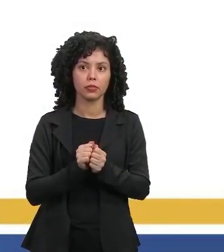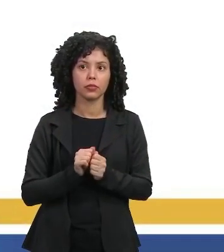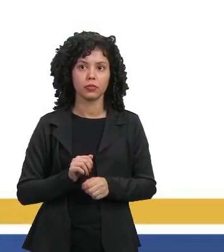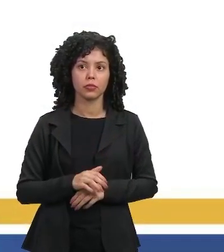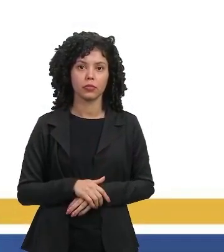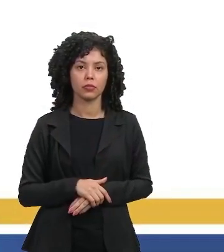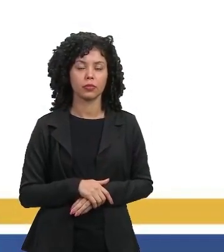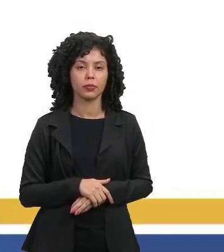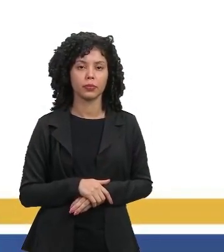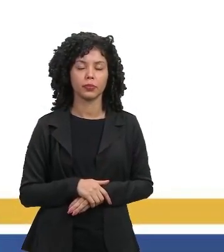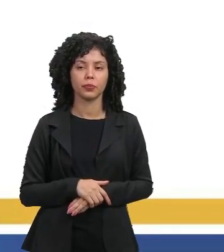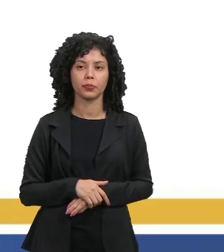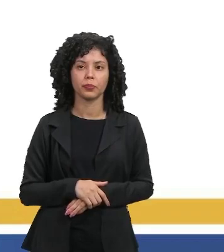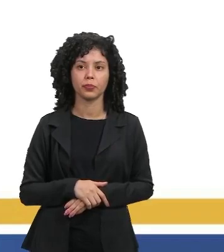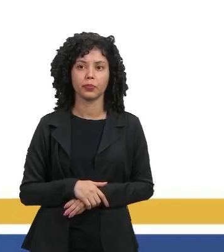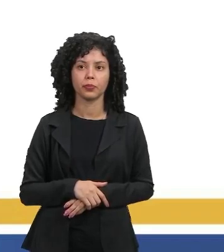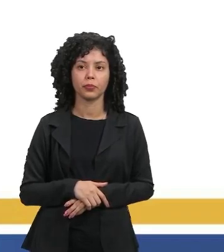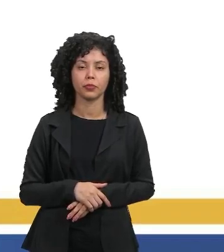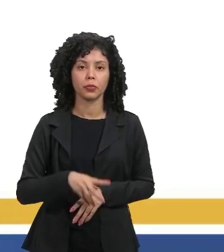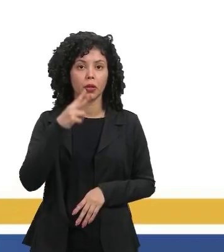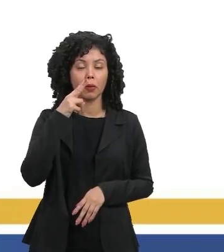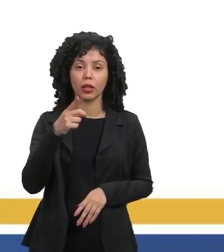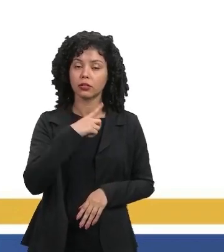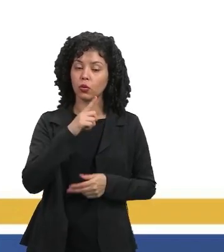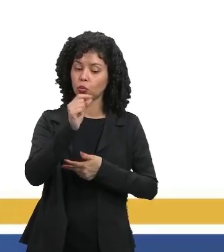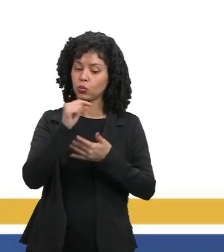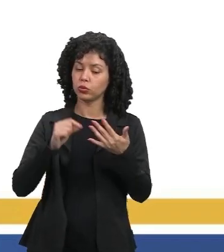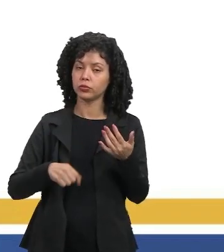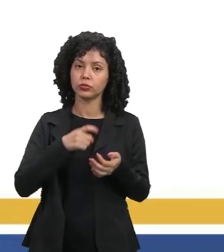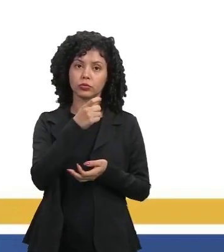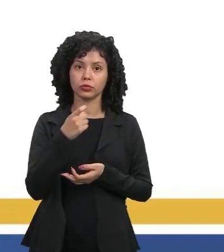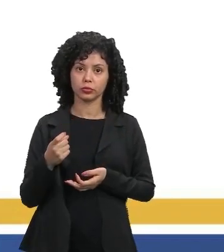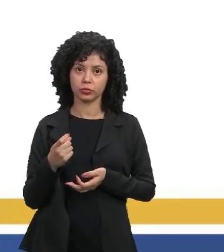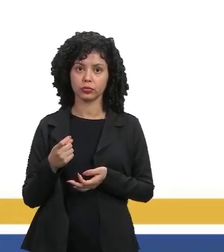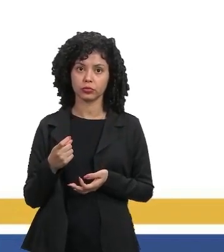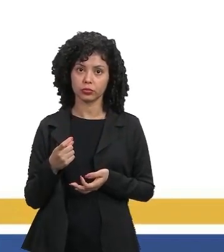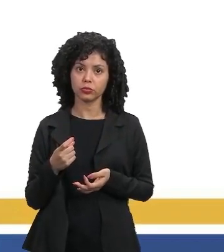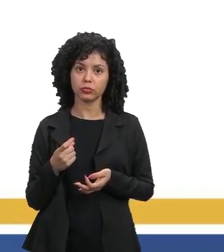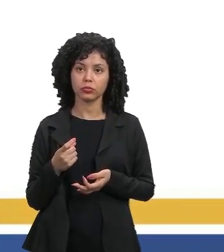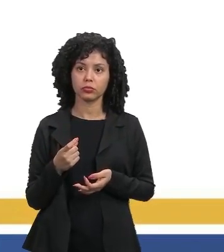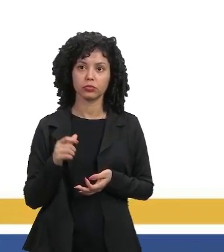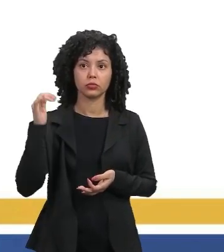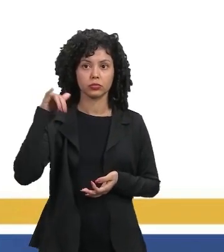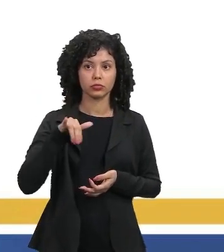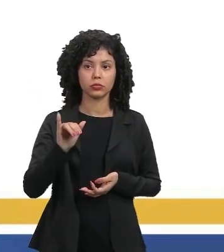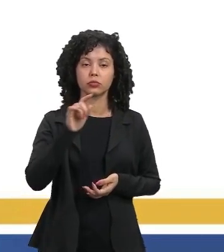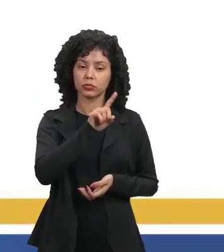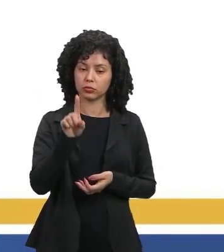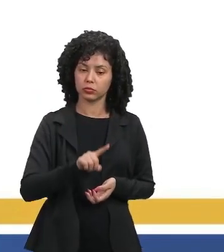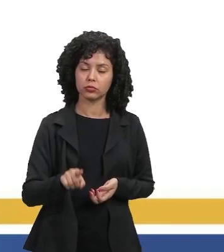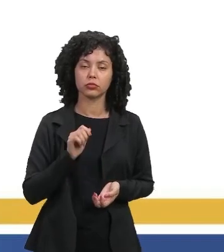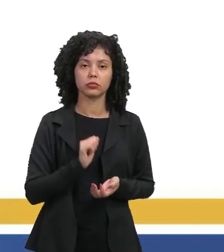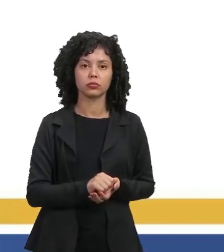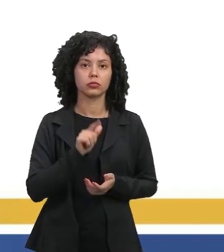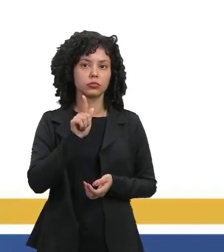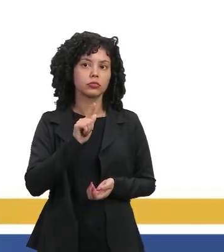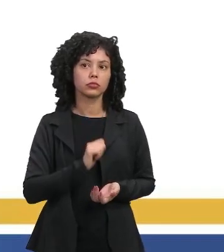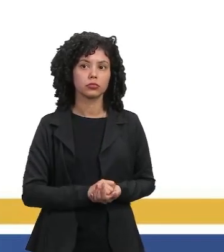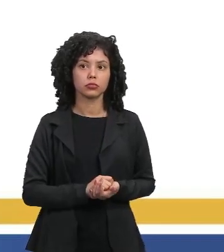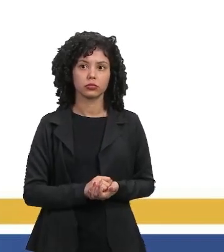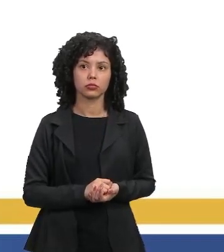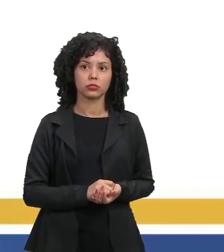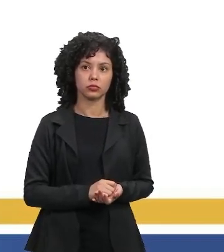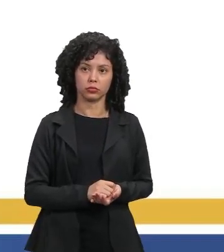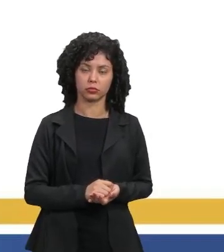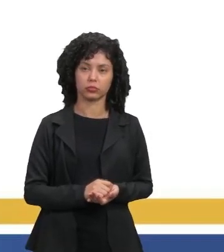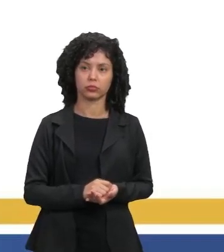com a questão. Aí você vai ter o elemento X, Y, Z, K e G. E ao